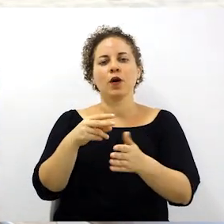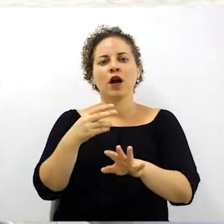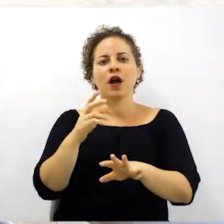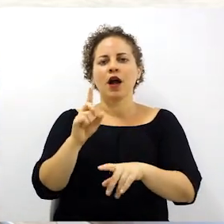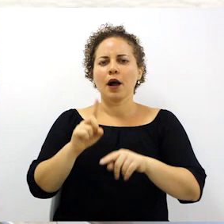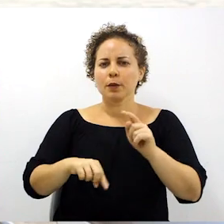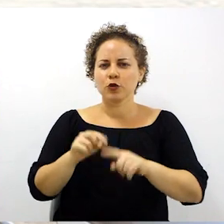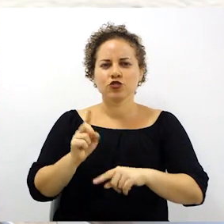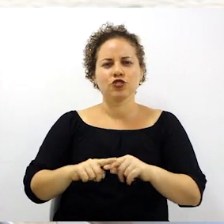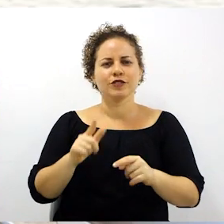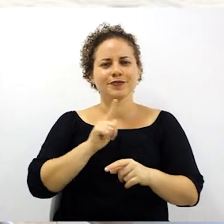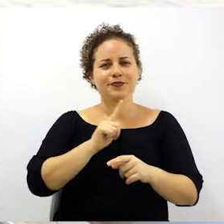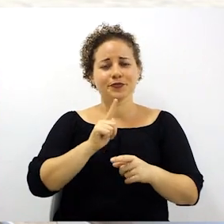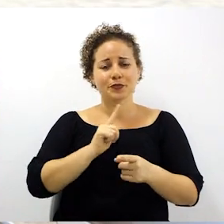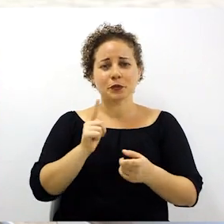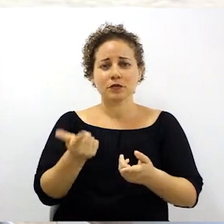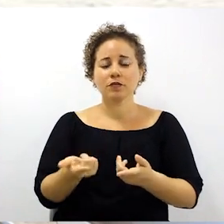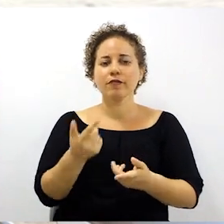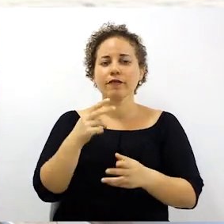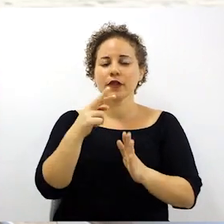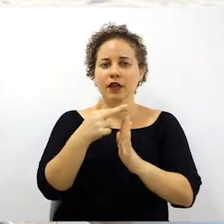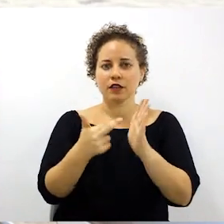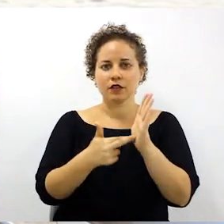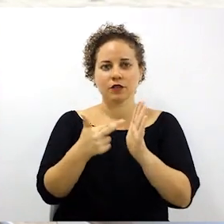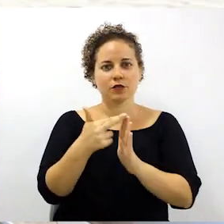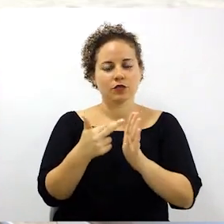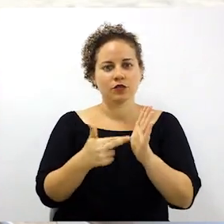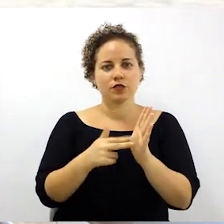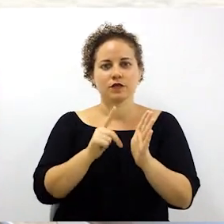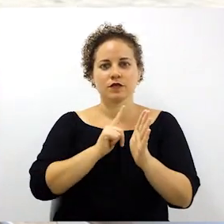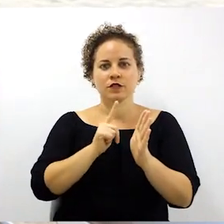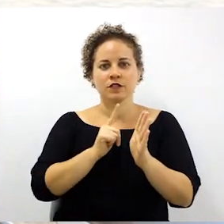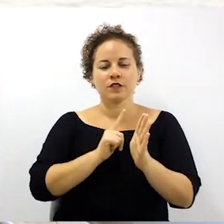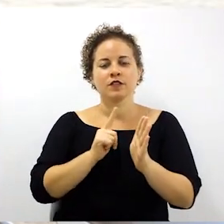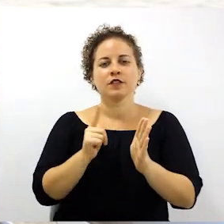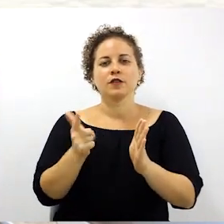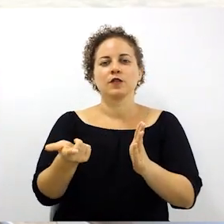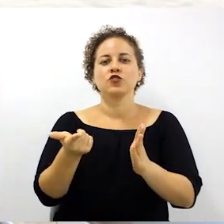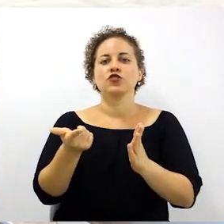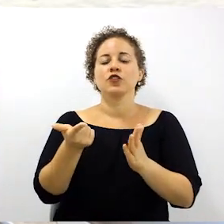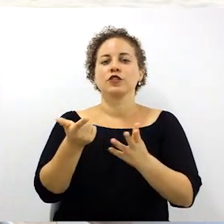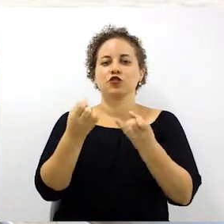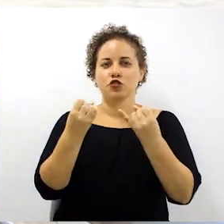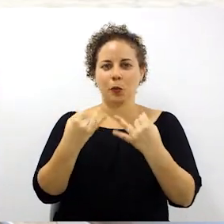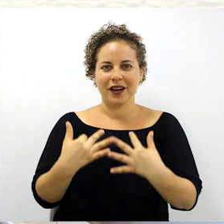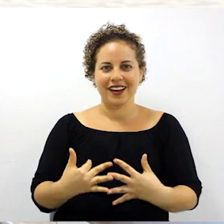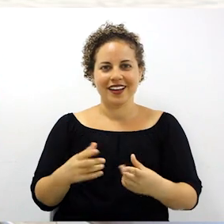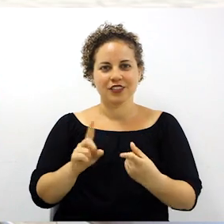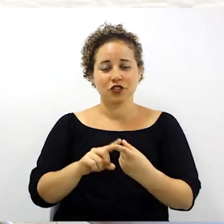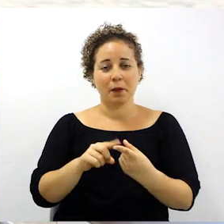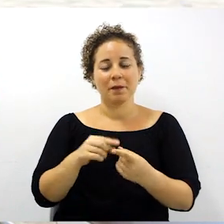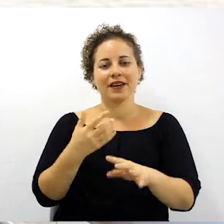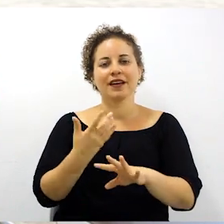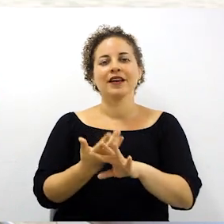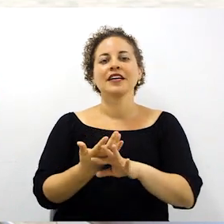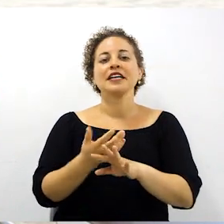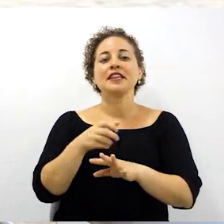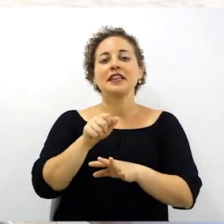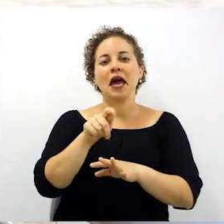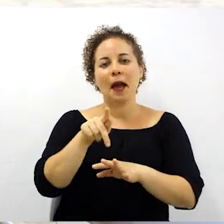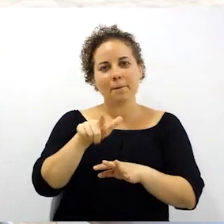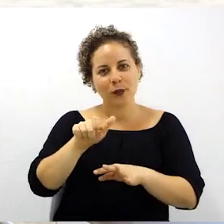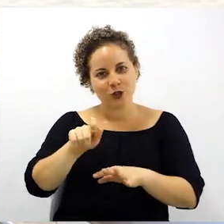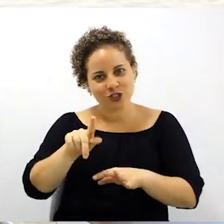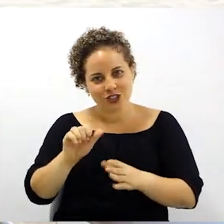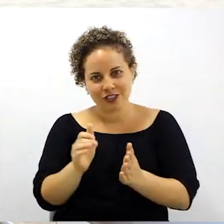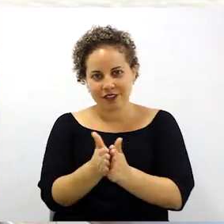de vocês, bem como as normas regulamentadoras que foram citadas na apostila de vocês.